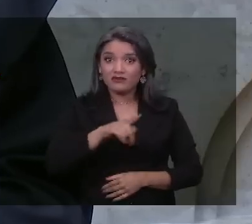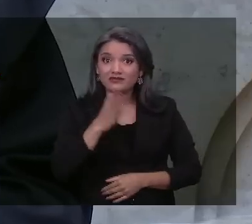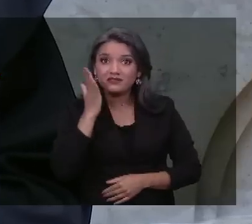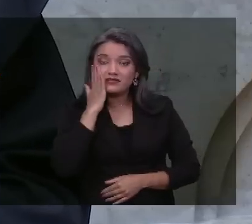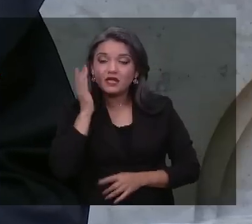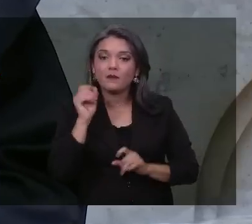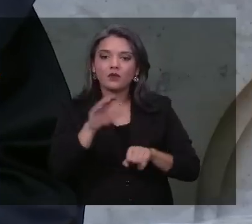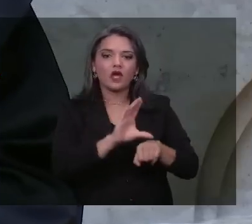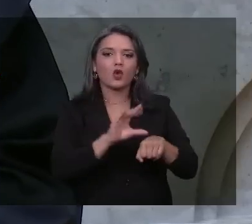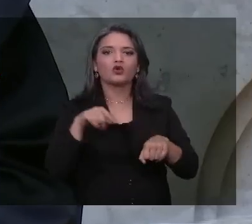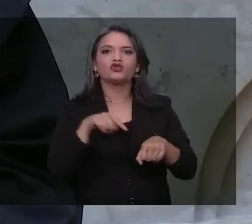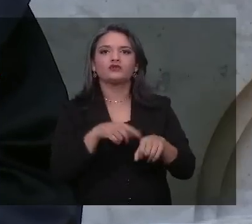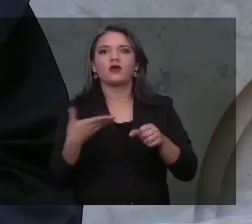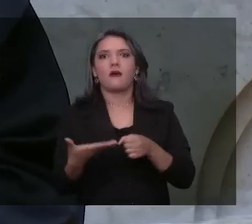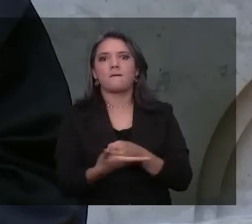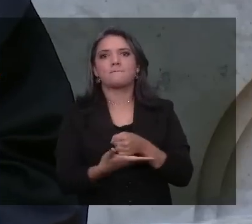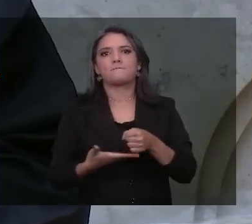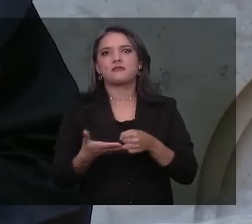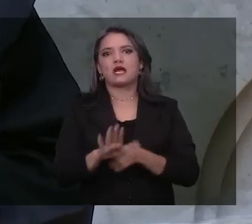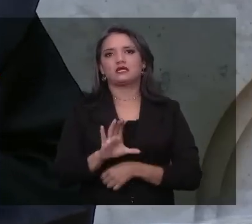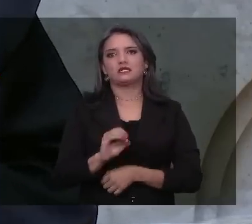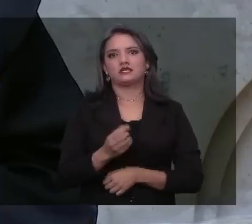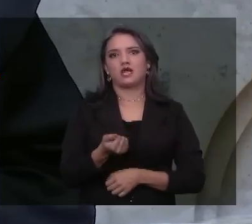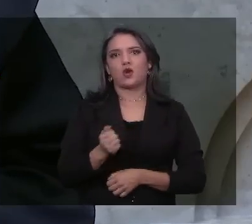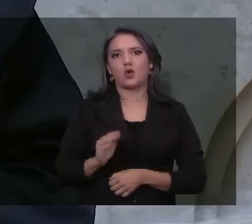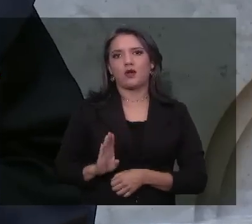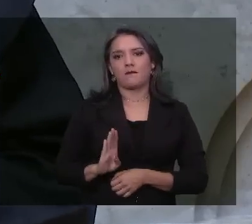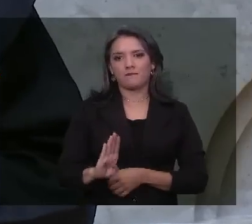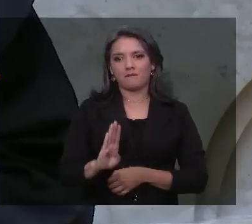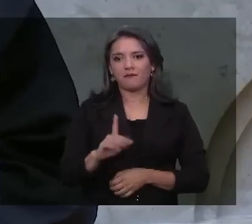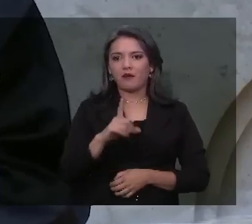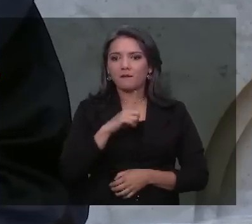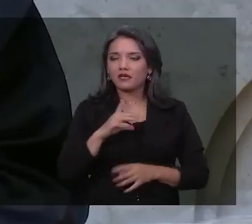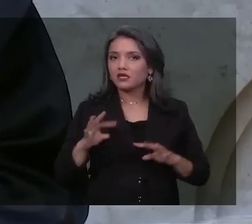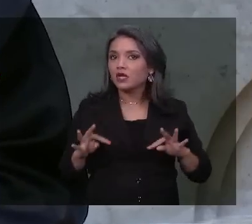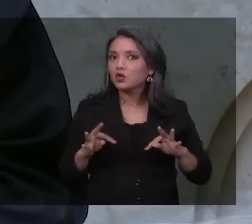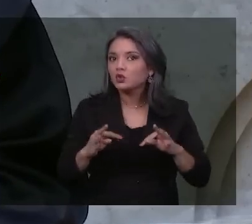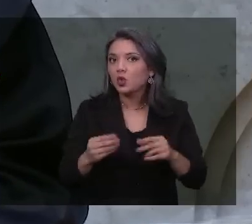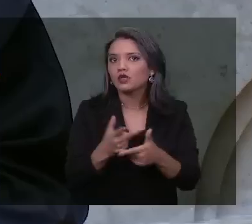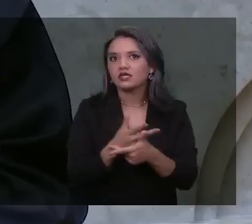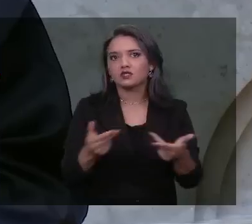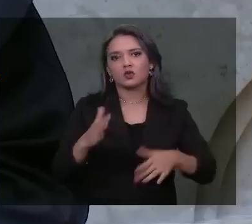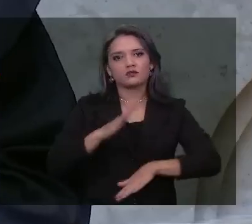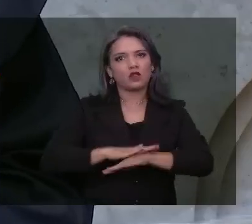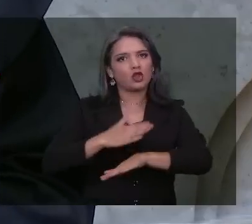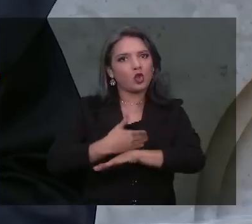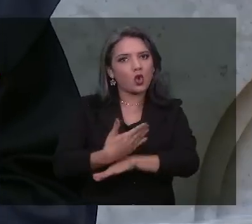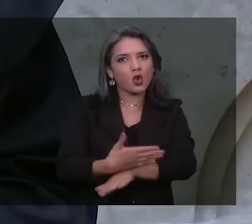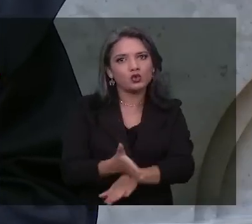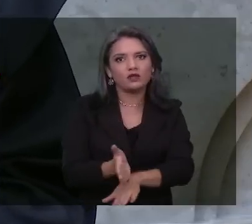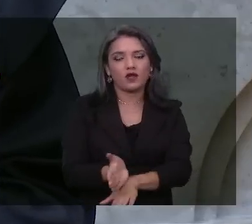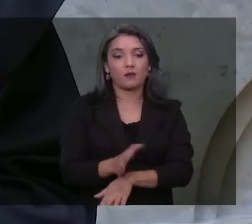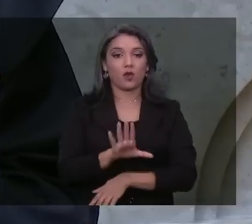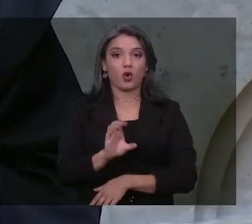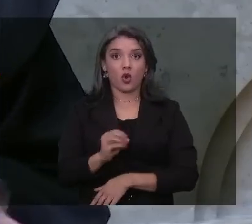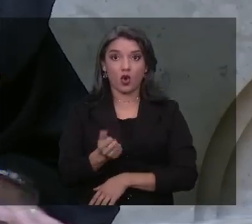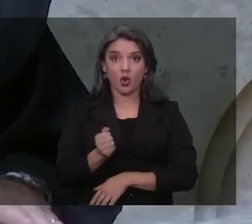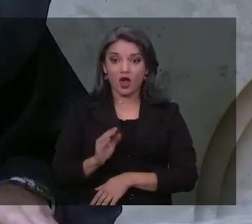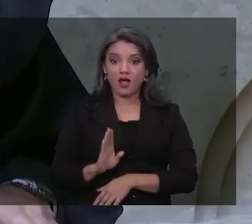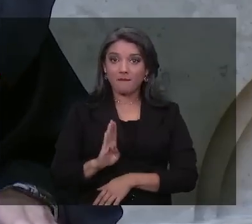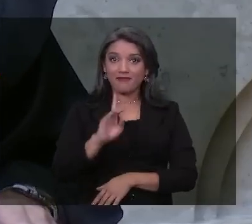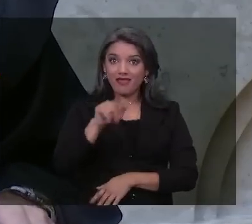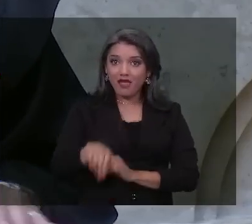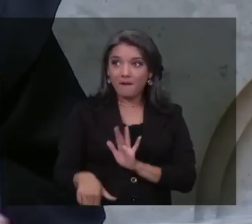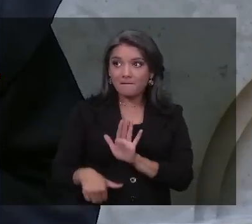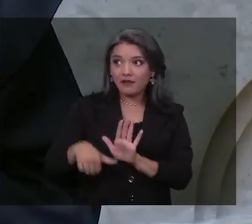o guia da Ordem dos Advogados do Brasil para tudo, o tempo todo. A Ordem dos Advogados do Brasil foi a